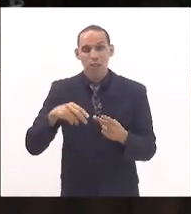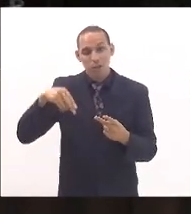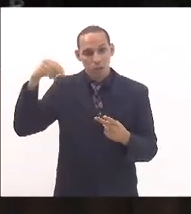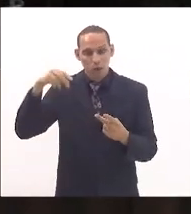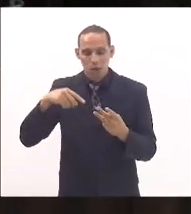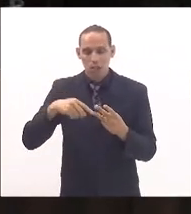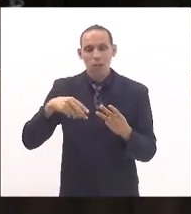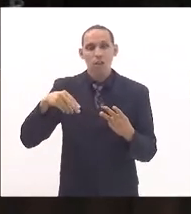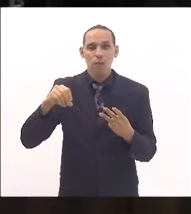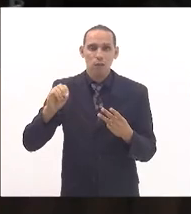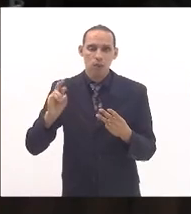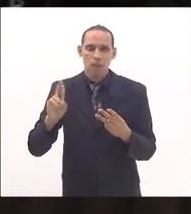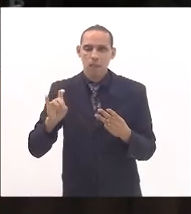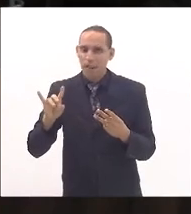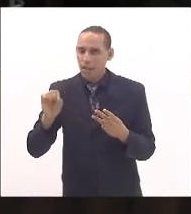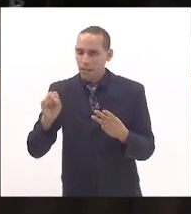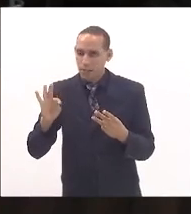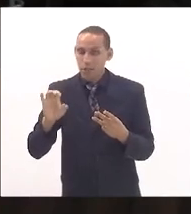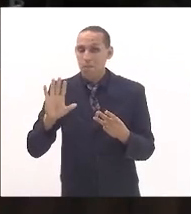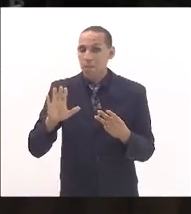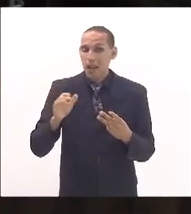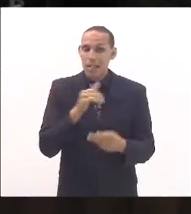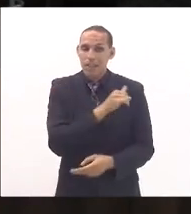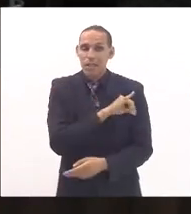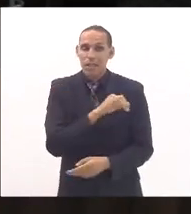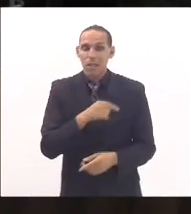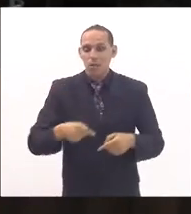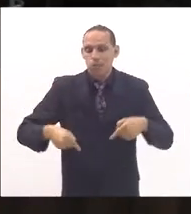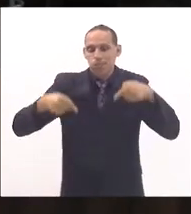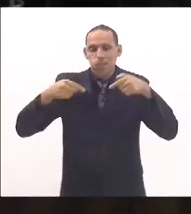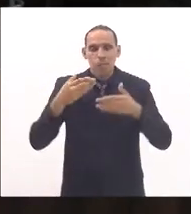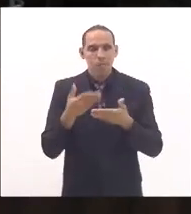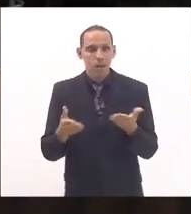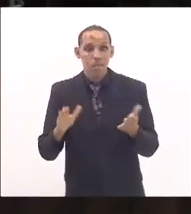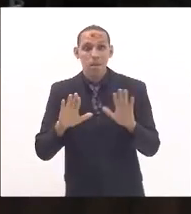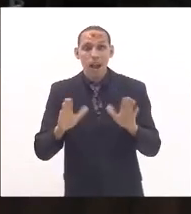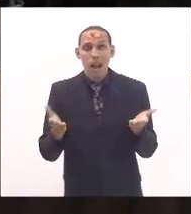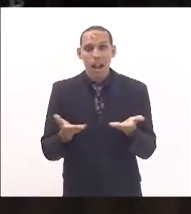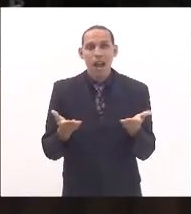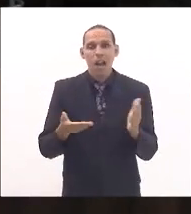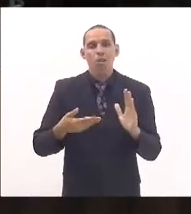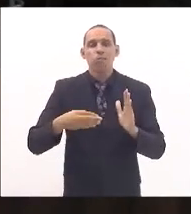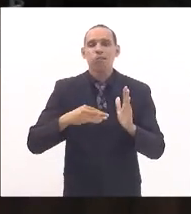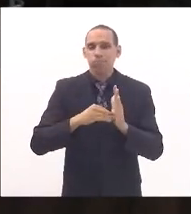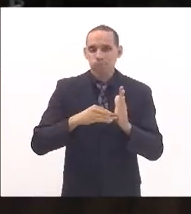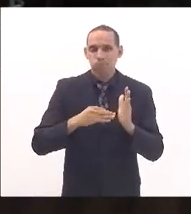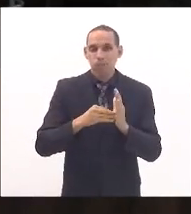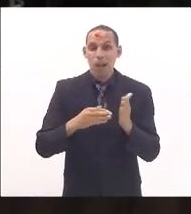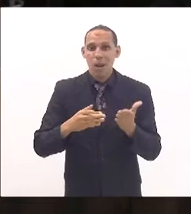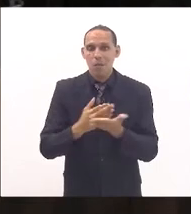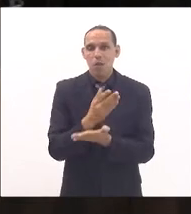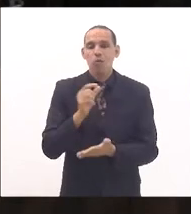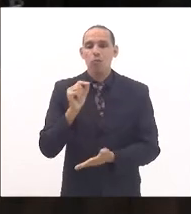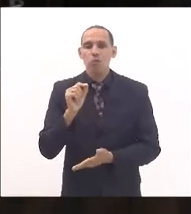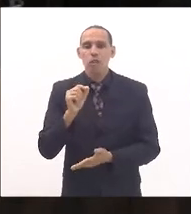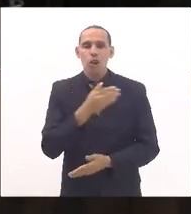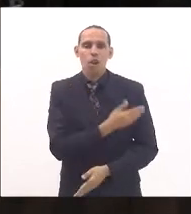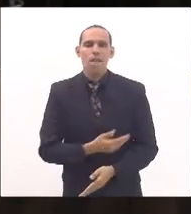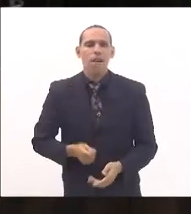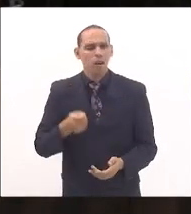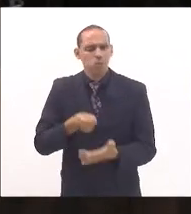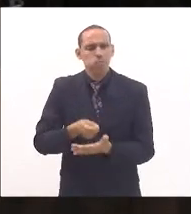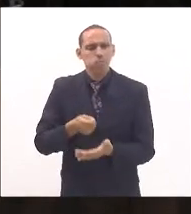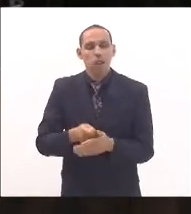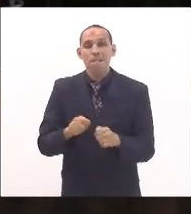Janeiro. Agora eles aprovaram na Câmara a obrigação do governo fazer um brasduto,